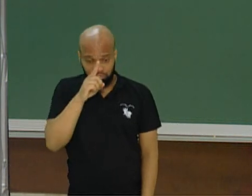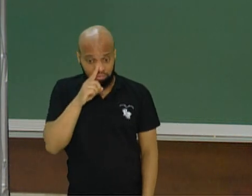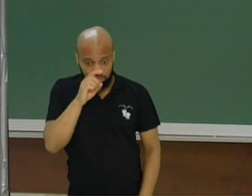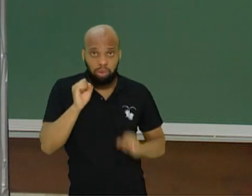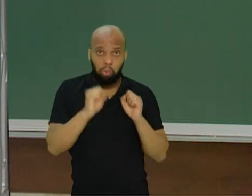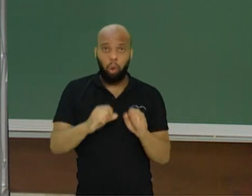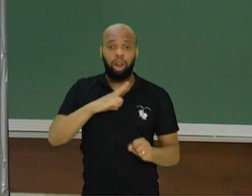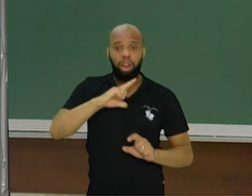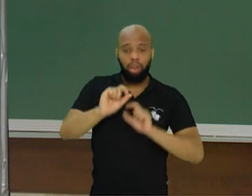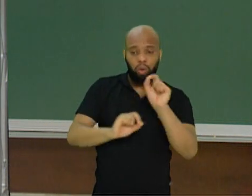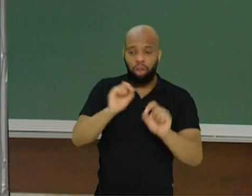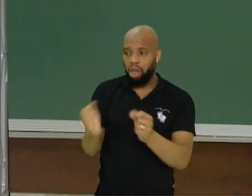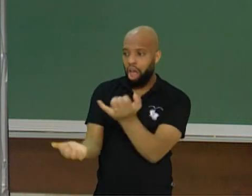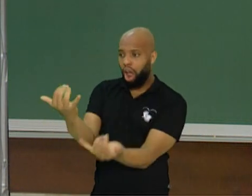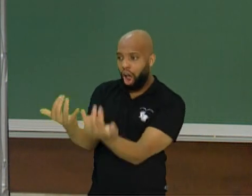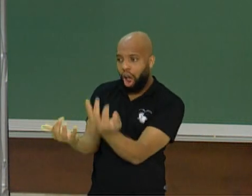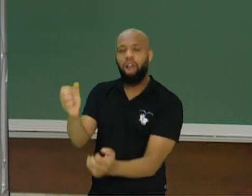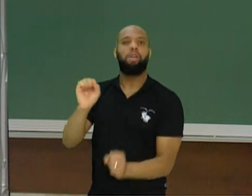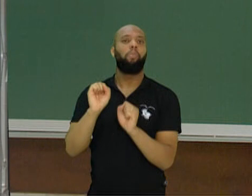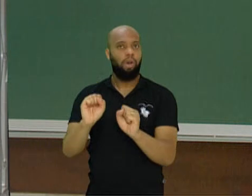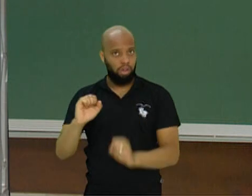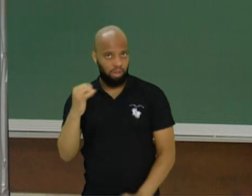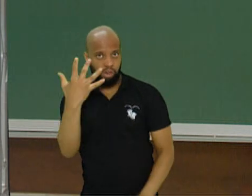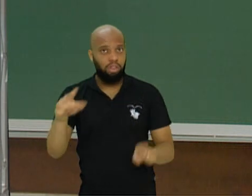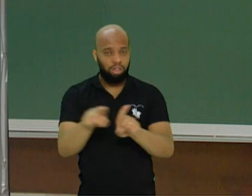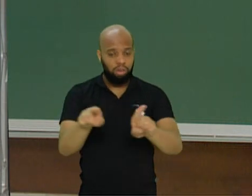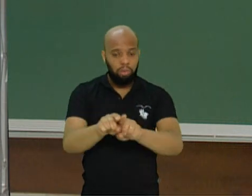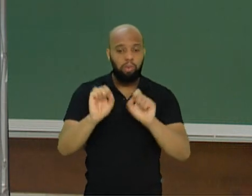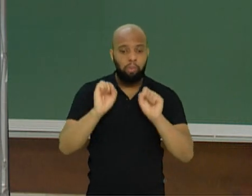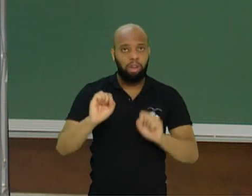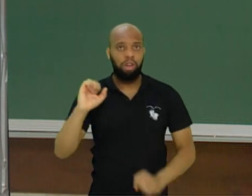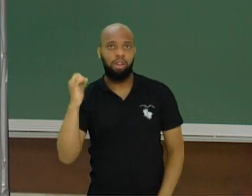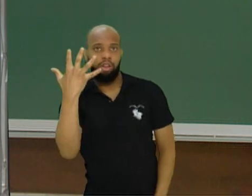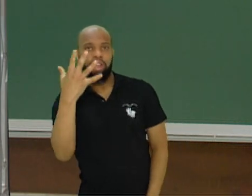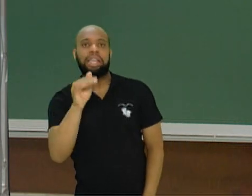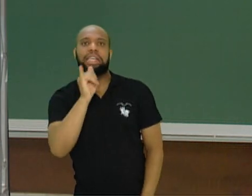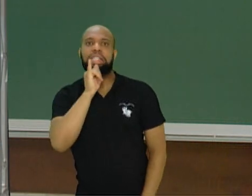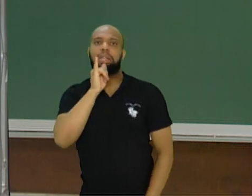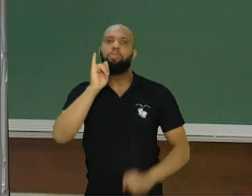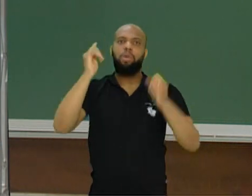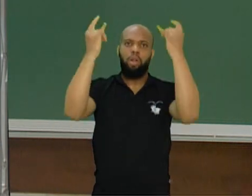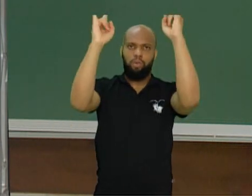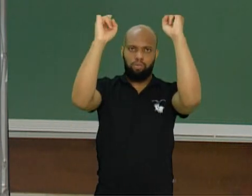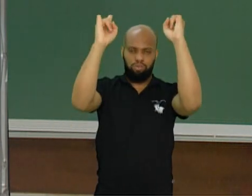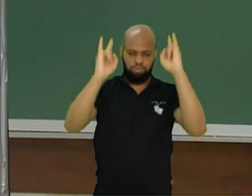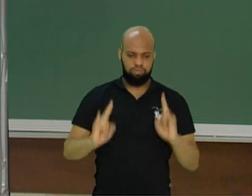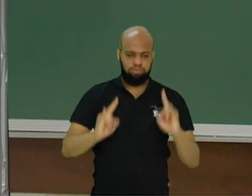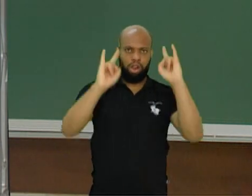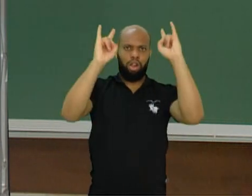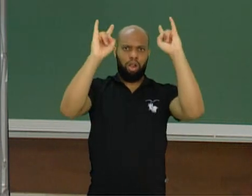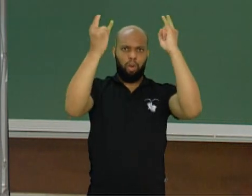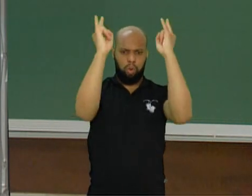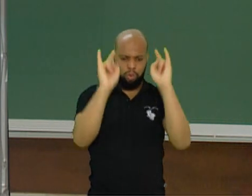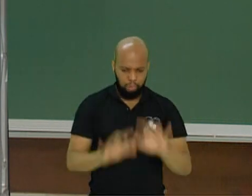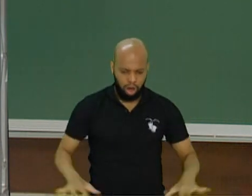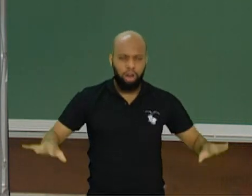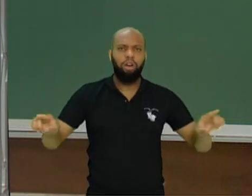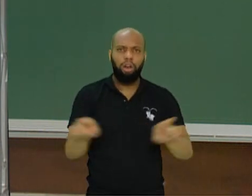de incêndio, né? Pode ocorrer uma situação de desabamento, porque são prédios abandonados, que a